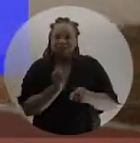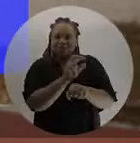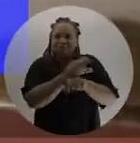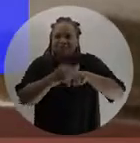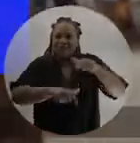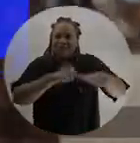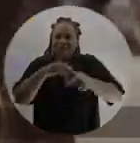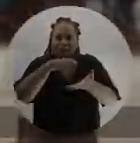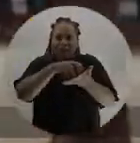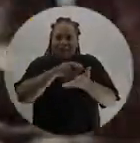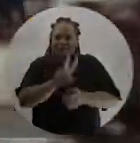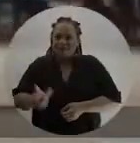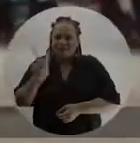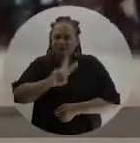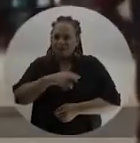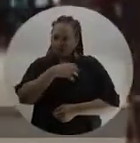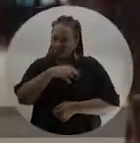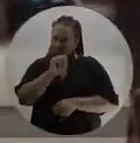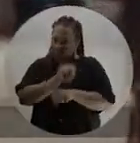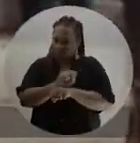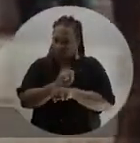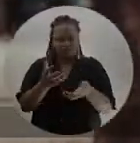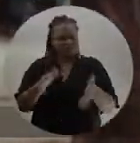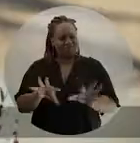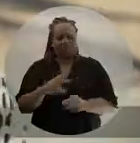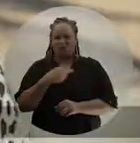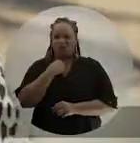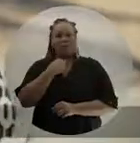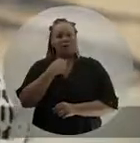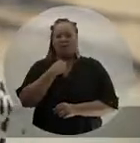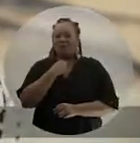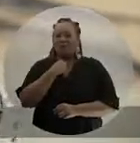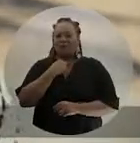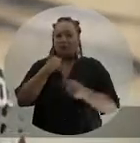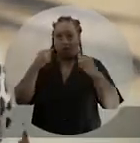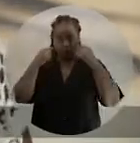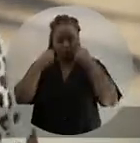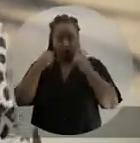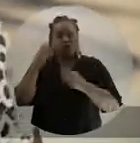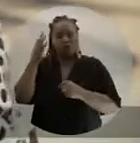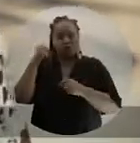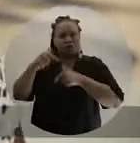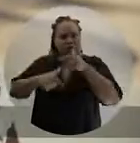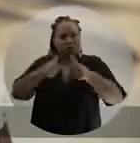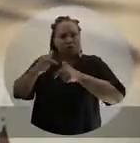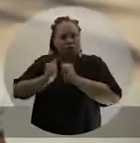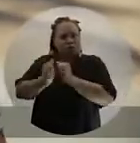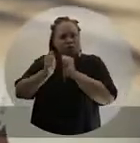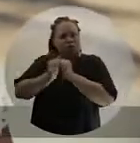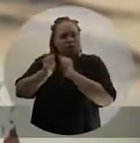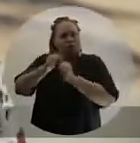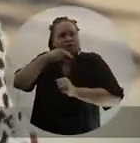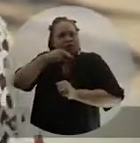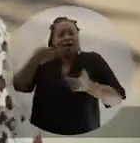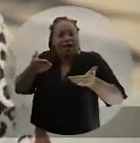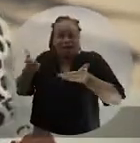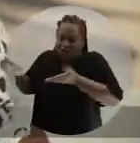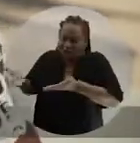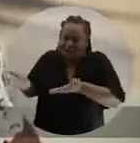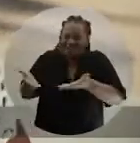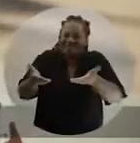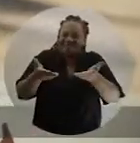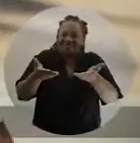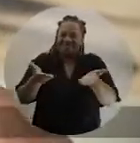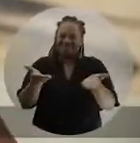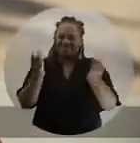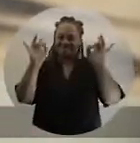logístico de Valéria. Salvador não quer e não pode parar. Bruno, a gente sabe que você trabalhou muito ao lado de Neto. Agora chegou